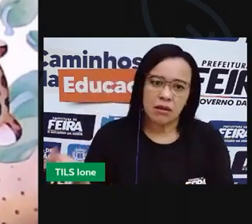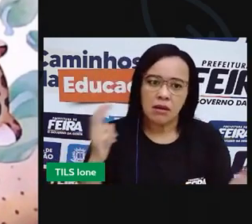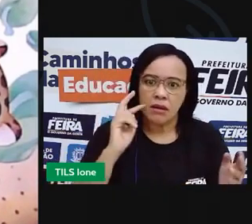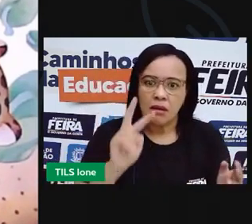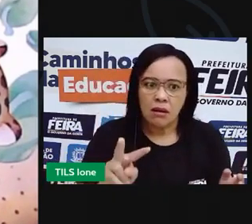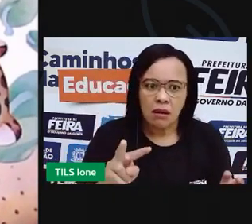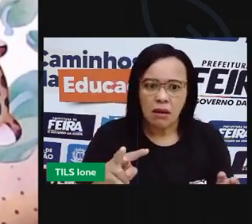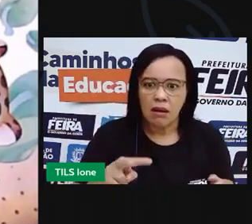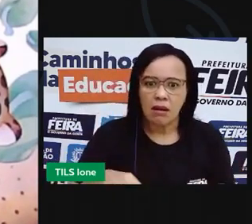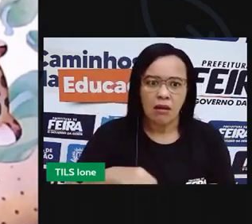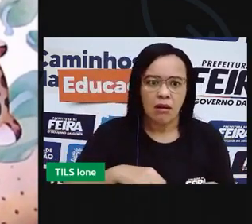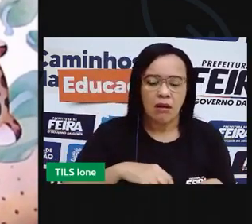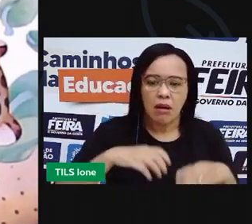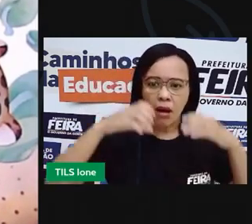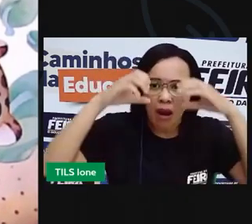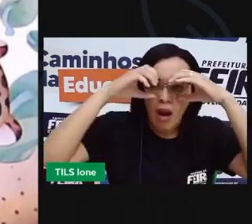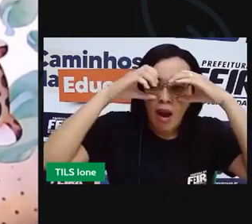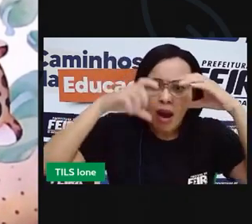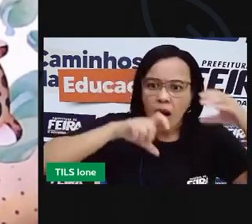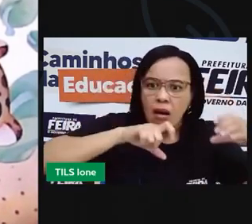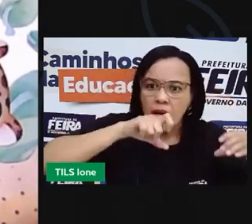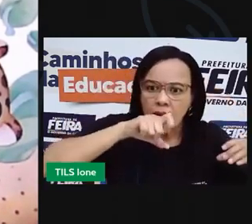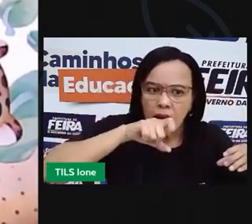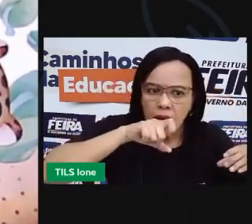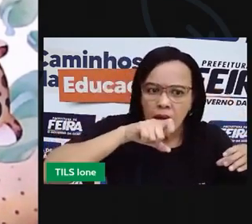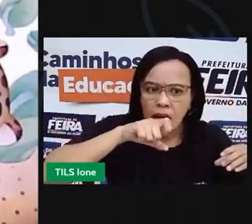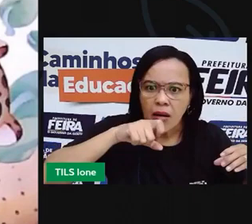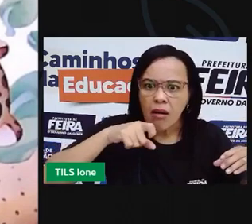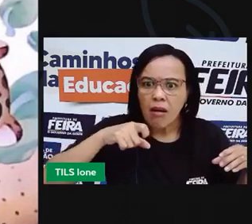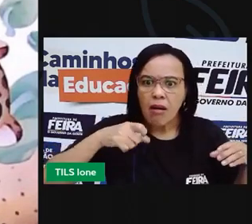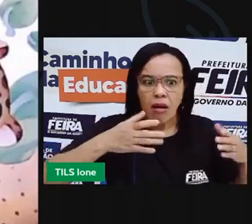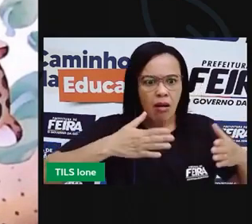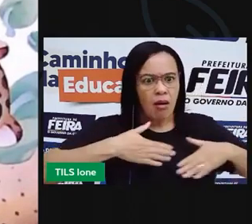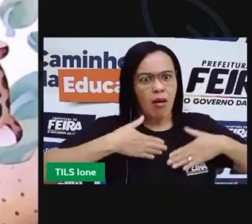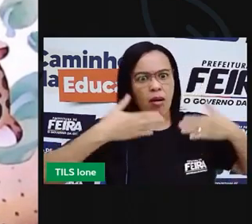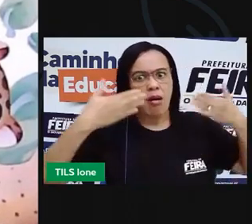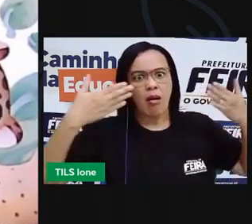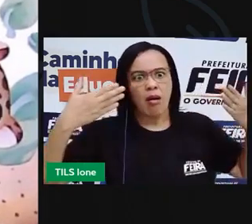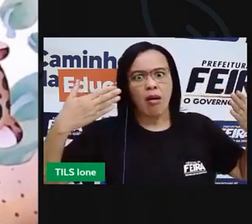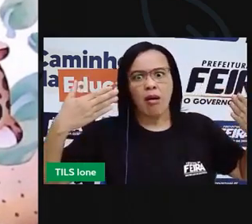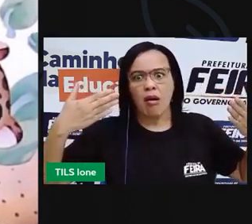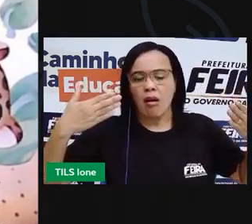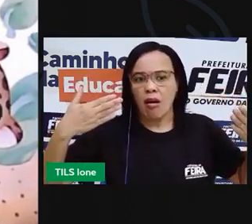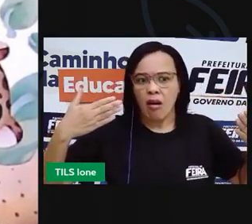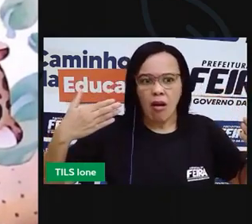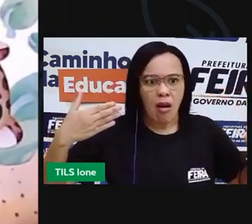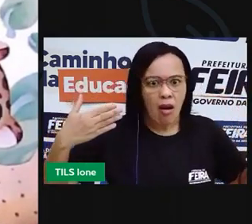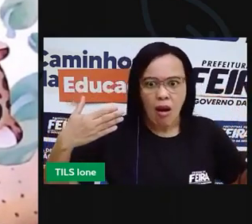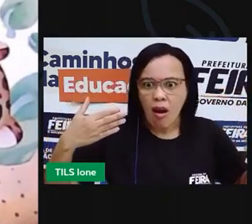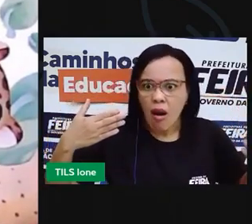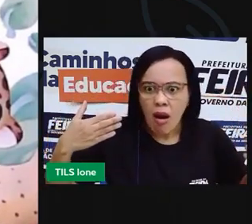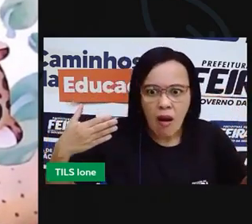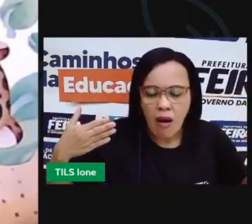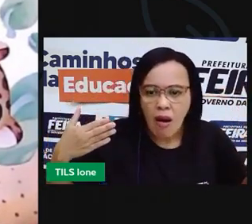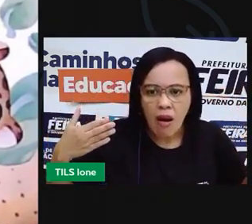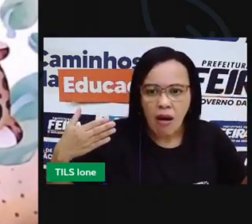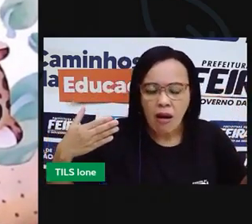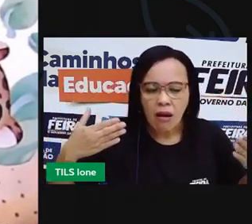Olha a coruja. Olha a expressão que a coruja fez. Ela ficou